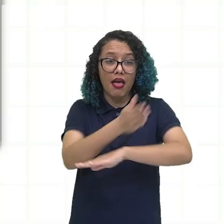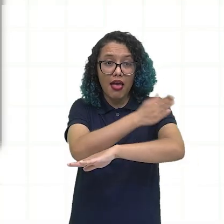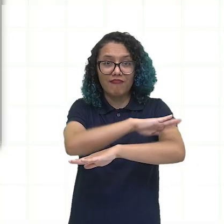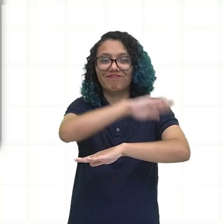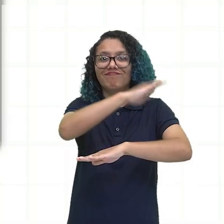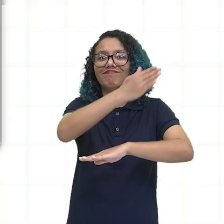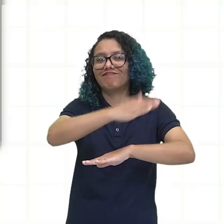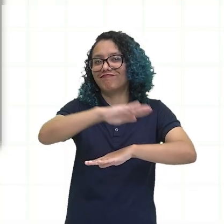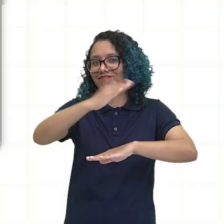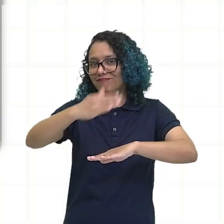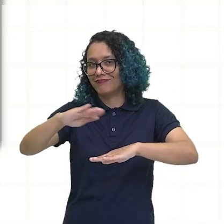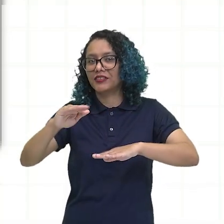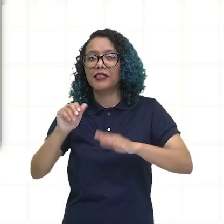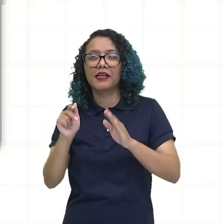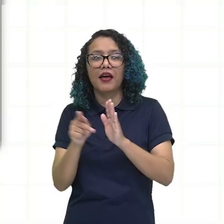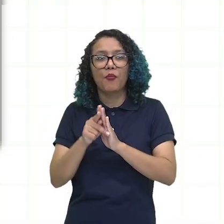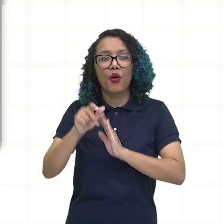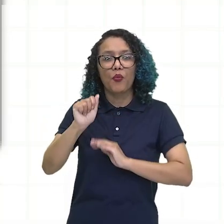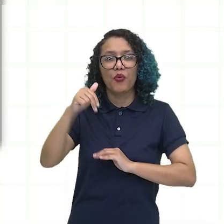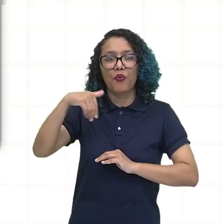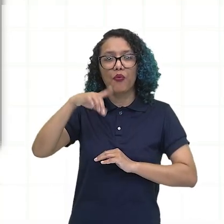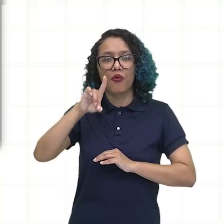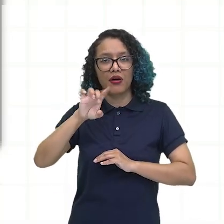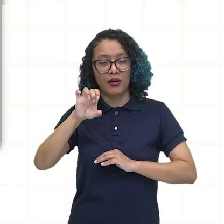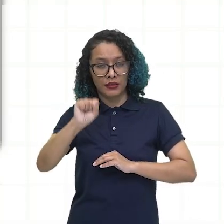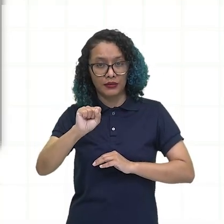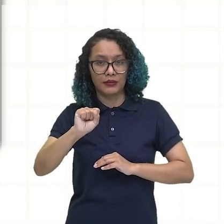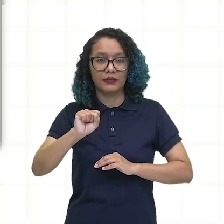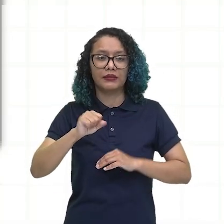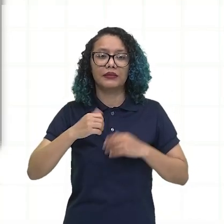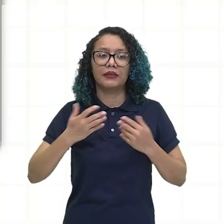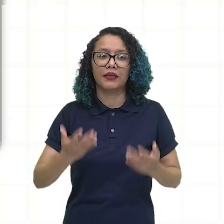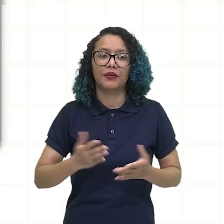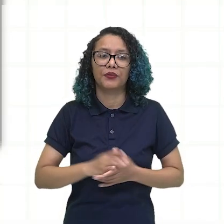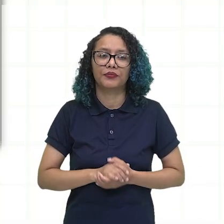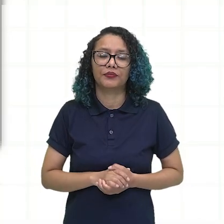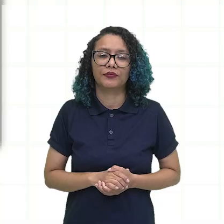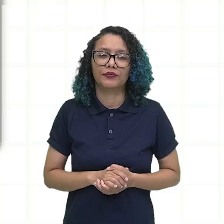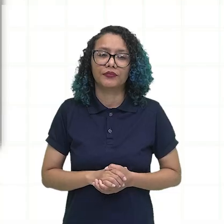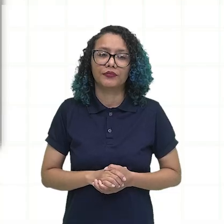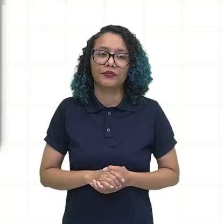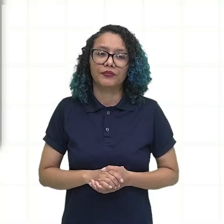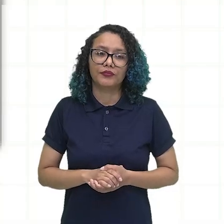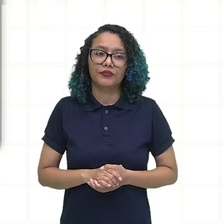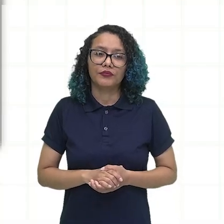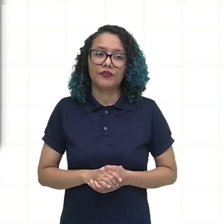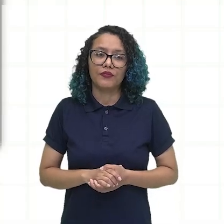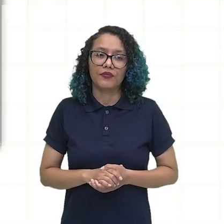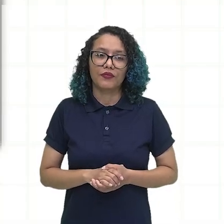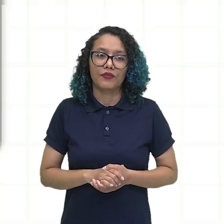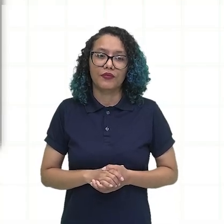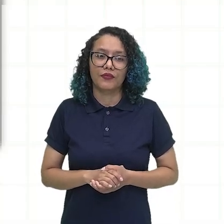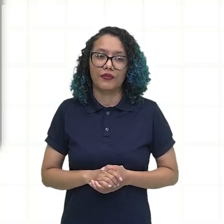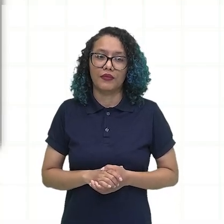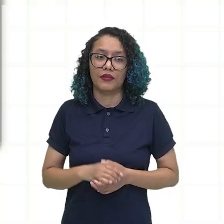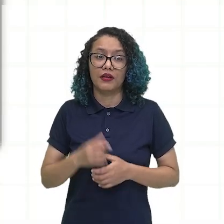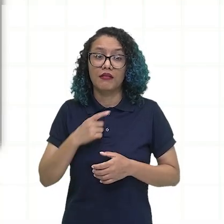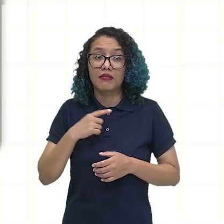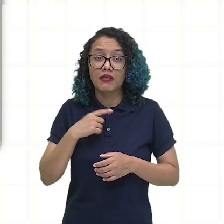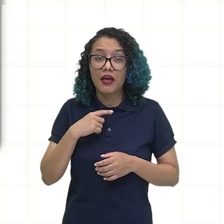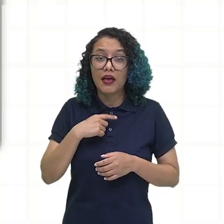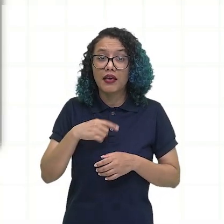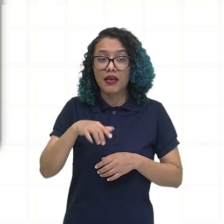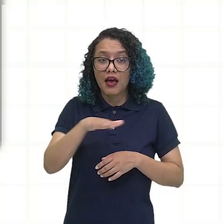Andes, certo? Então, nós temos aí o quê? O choque, o encontro de 2